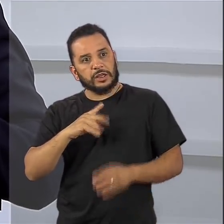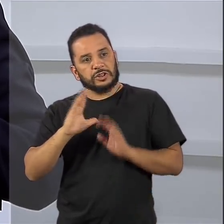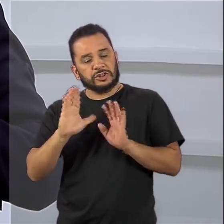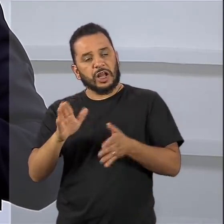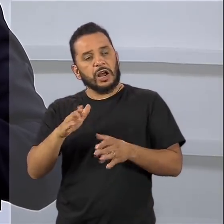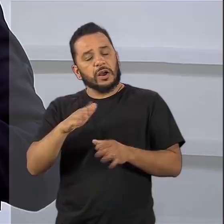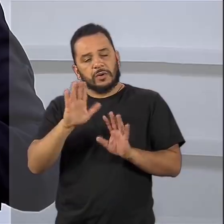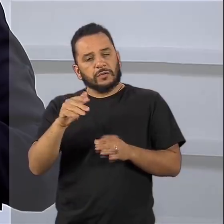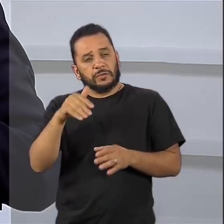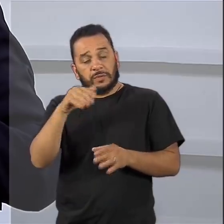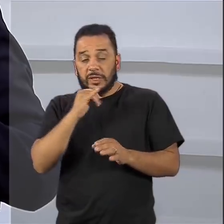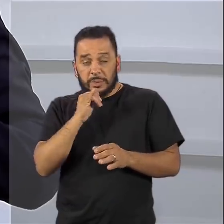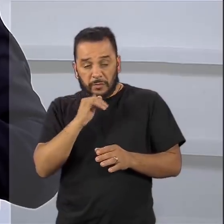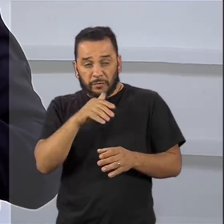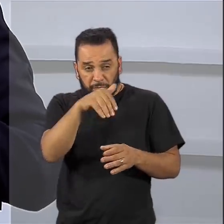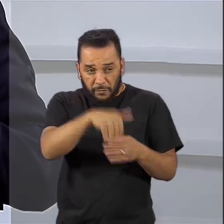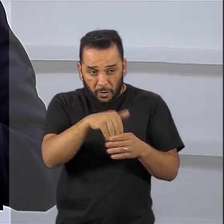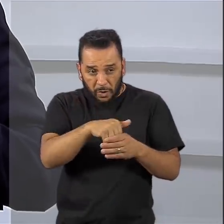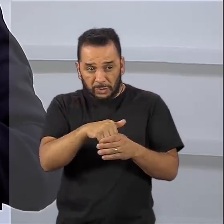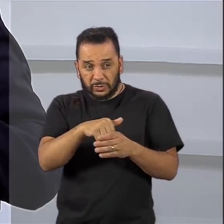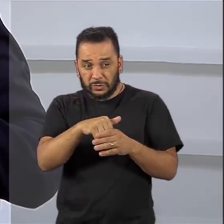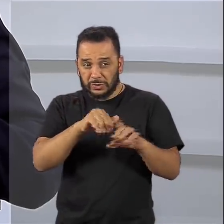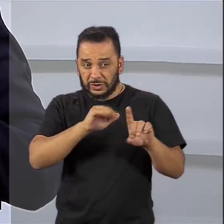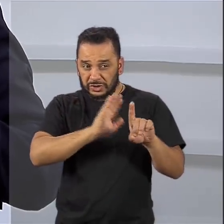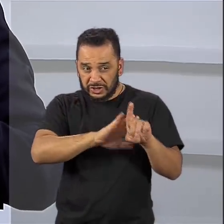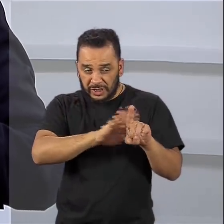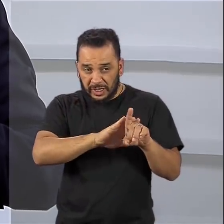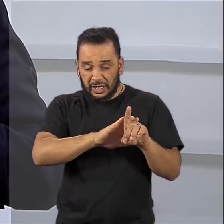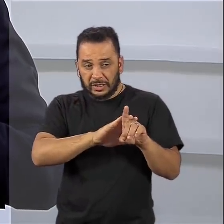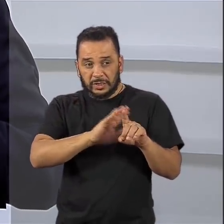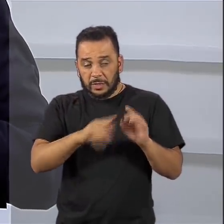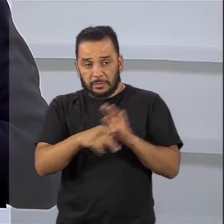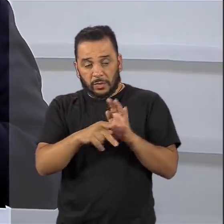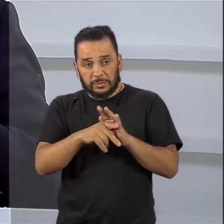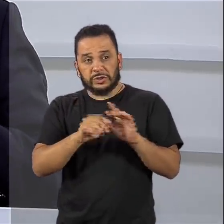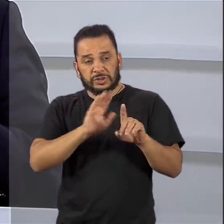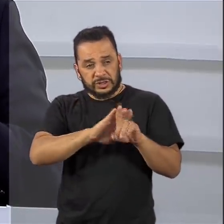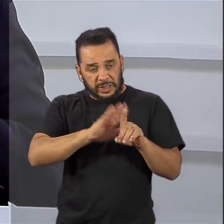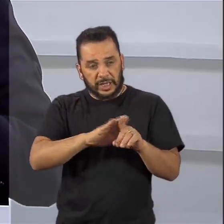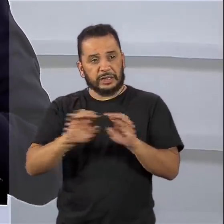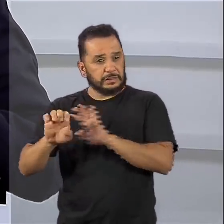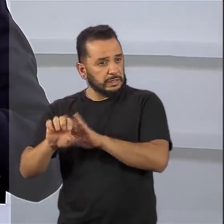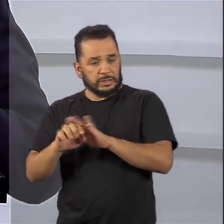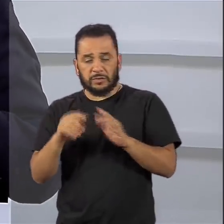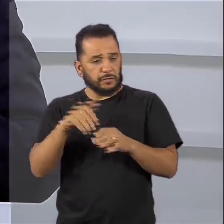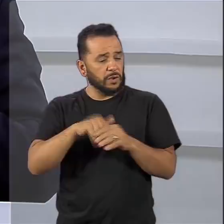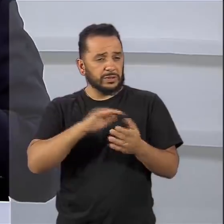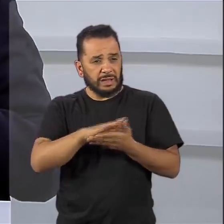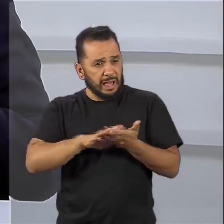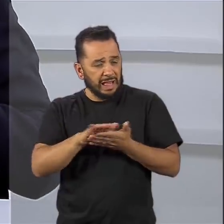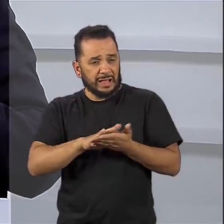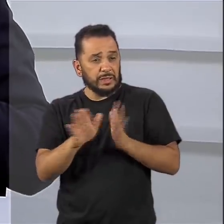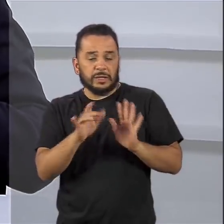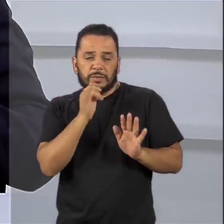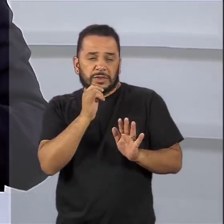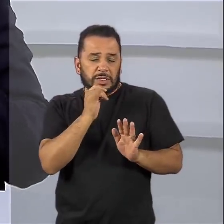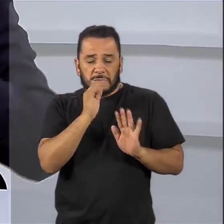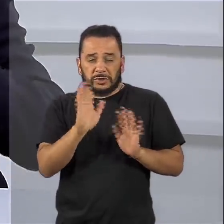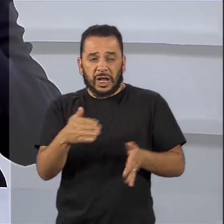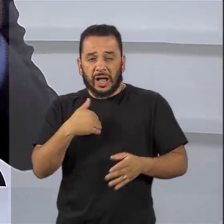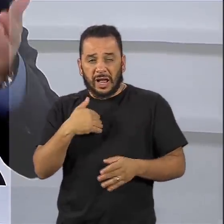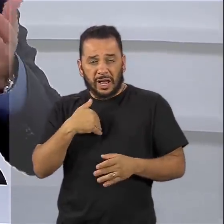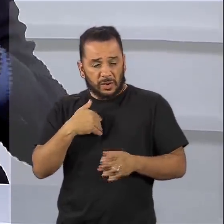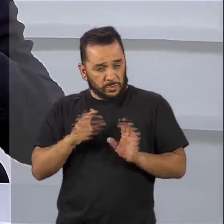não agrega nenhum voto na direita depois do movimento que ela fez de se aproximar da Dilma. E cá entre nós, né? A direita não vai votar exatamente no Ciro,